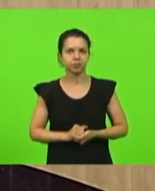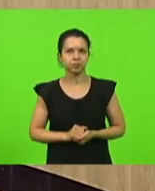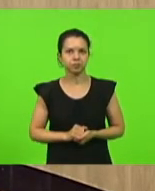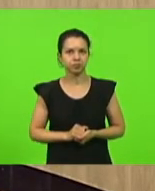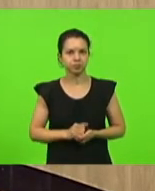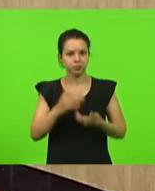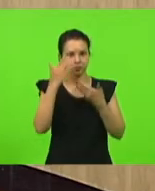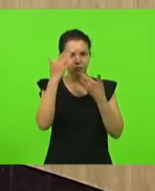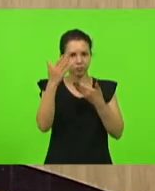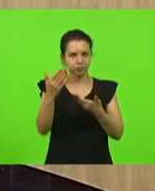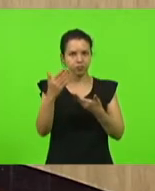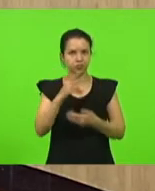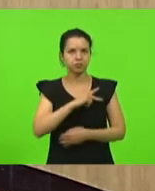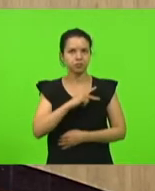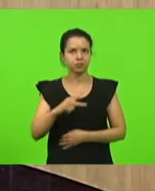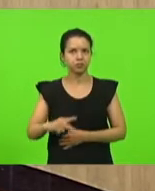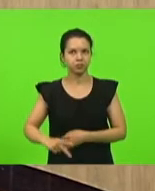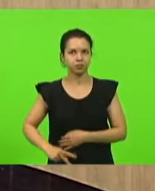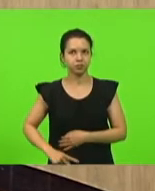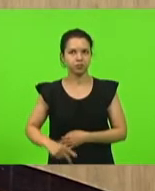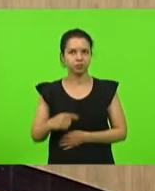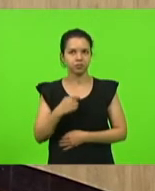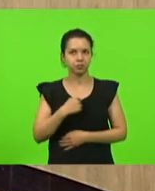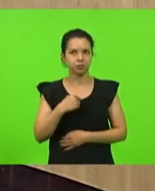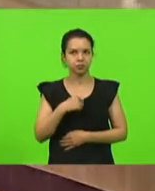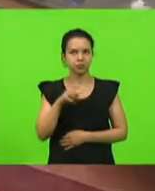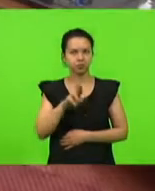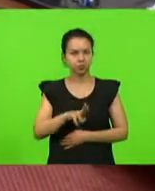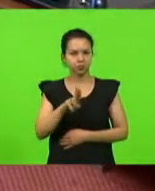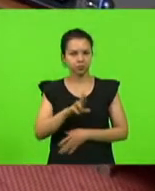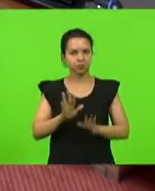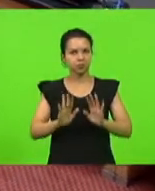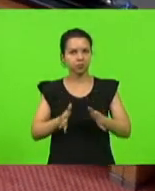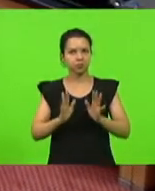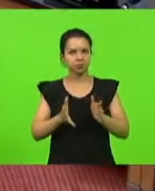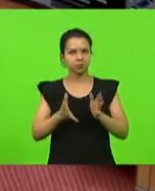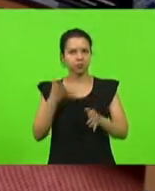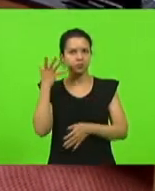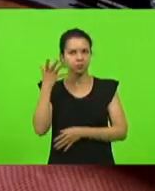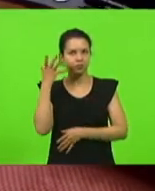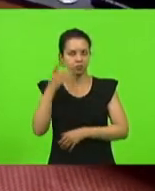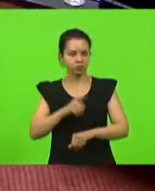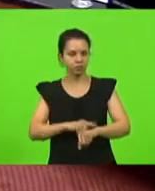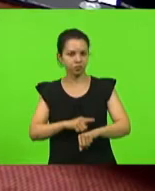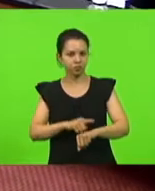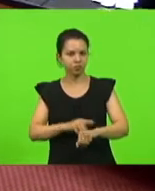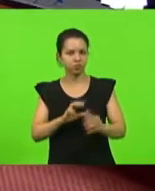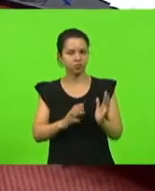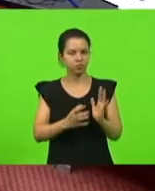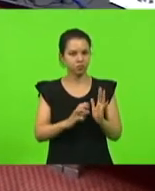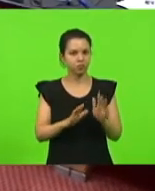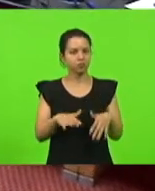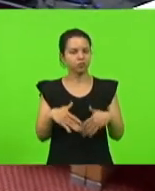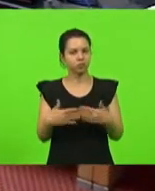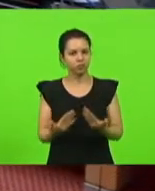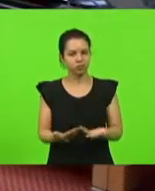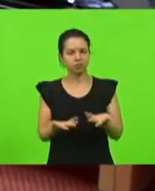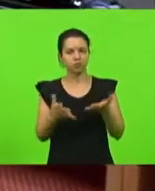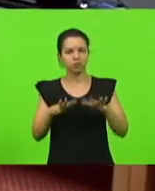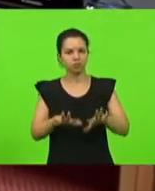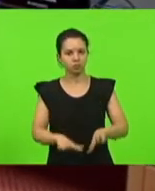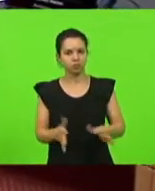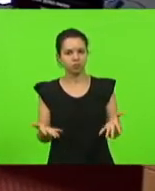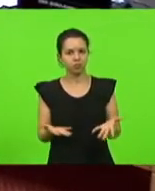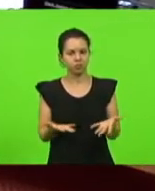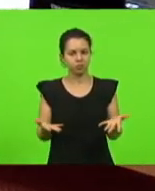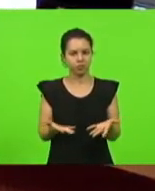Obrigado, senhor presidente. Eu já fiz uso da palavra no horário dos partidos, então declino nesse momento,